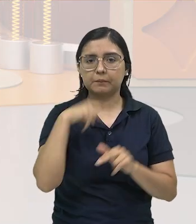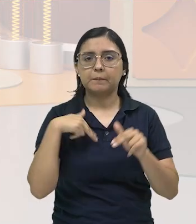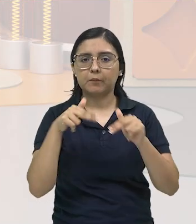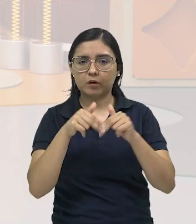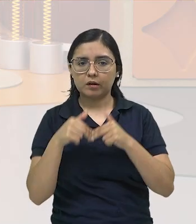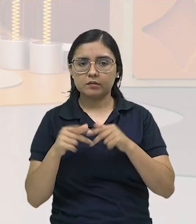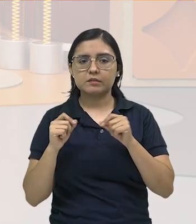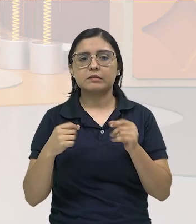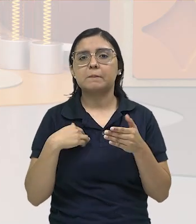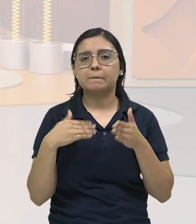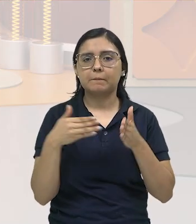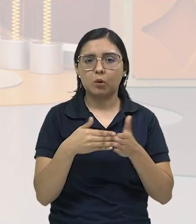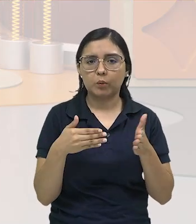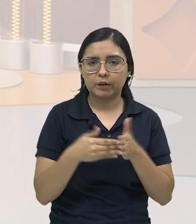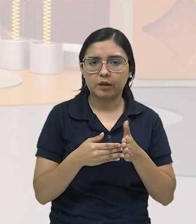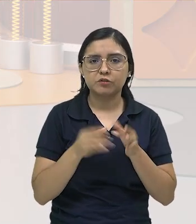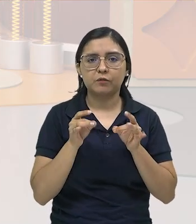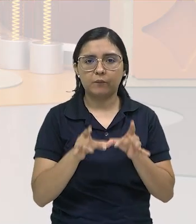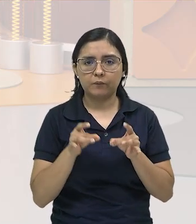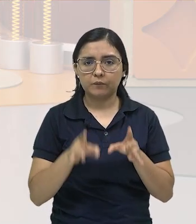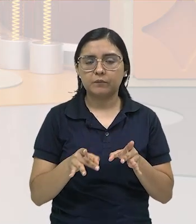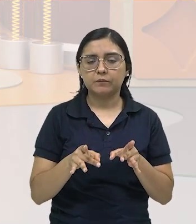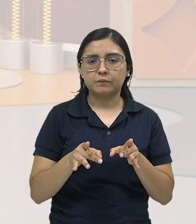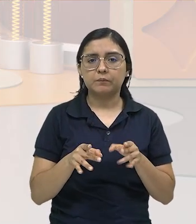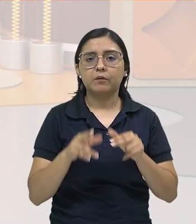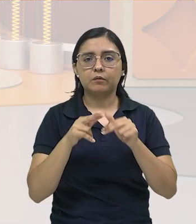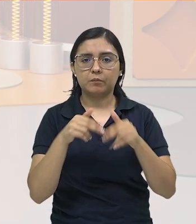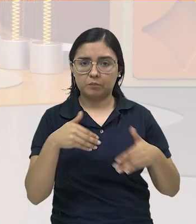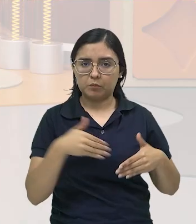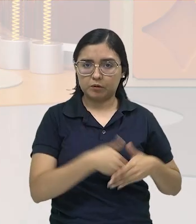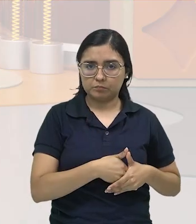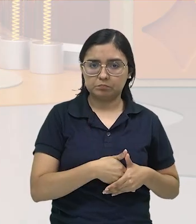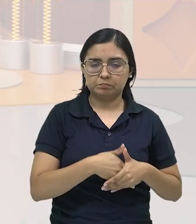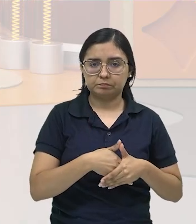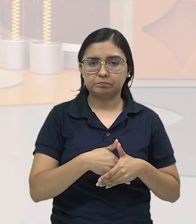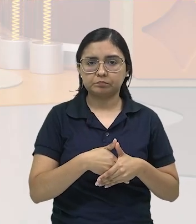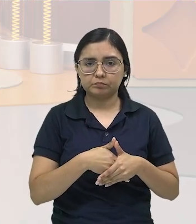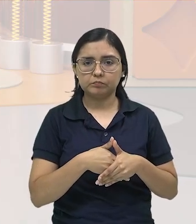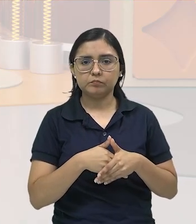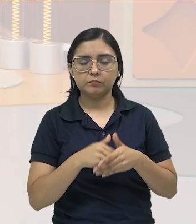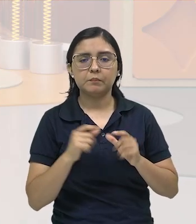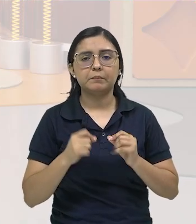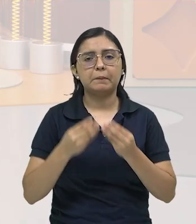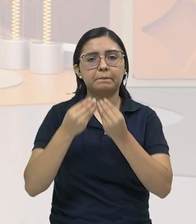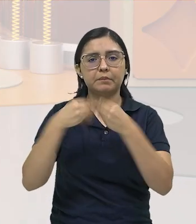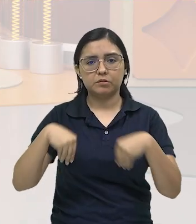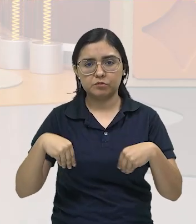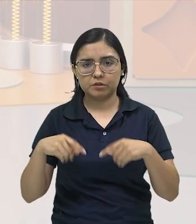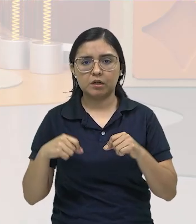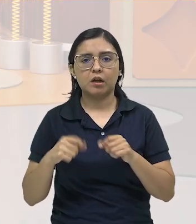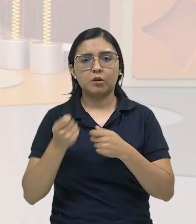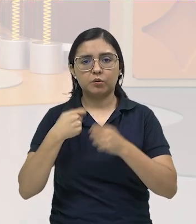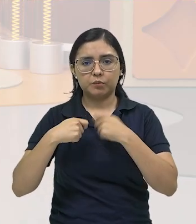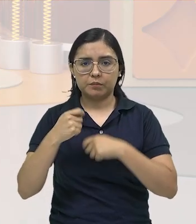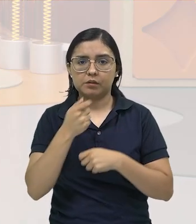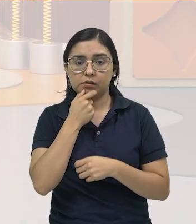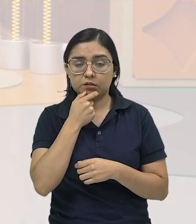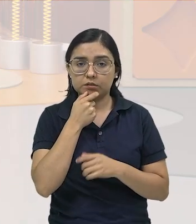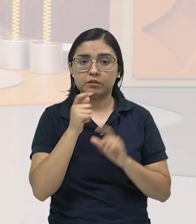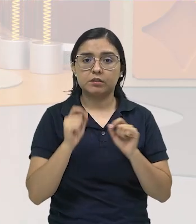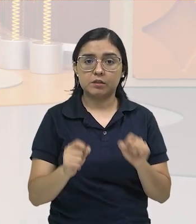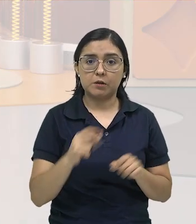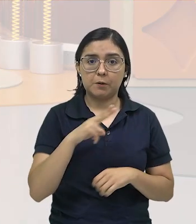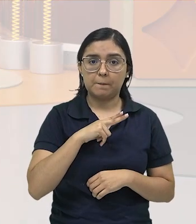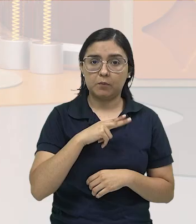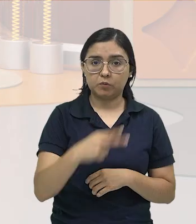bloqueio continental que foi imposto por Napoleão Bonaparte ali para estrangular a economia inglesa, e Portugal, que